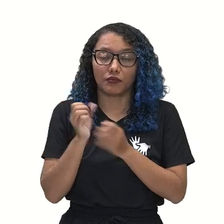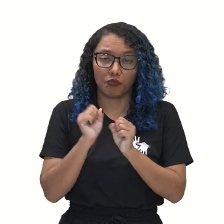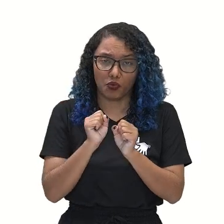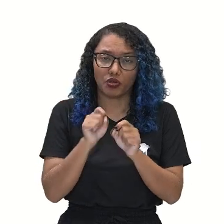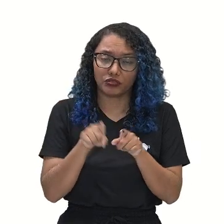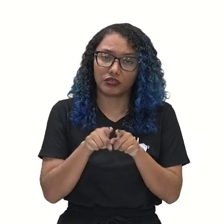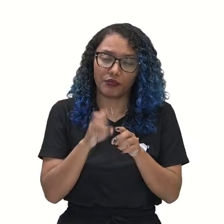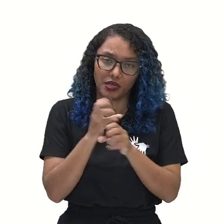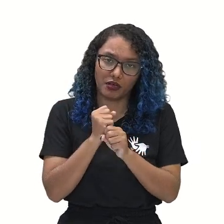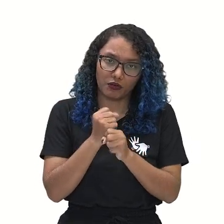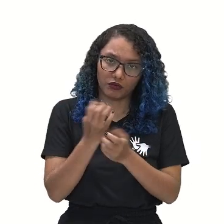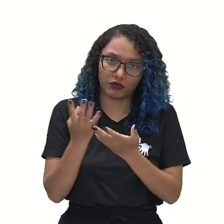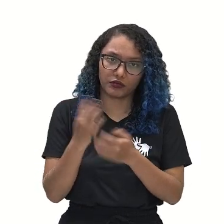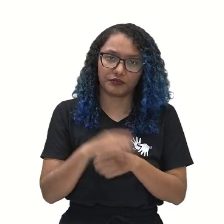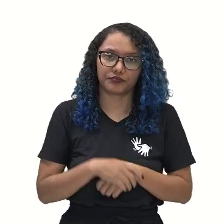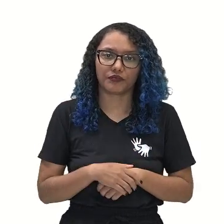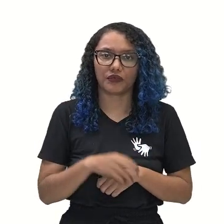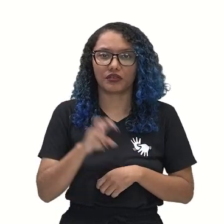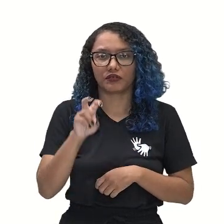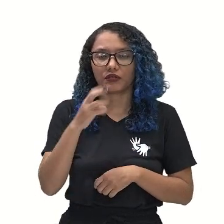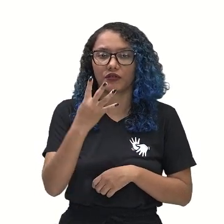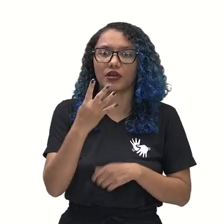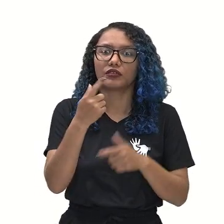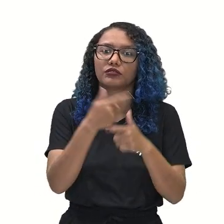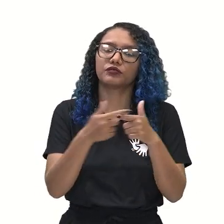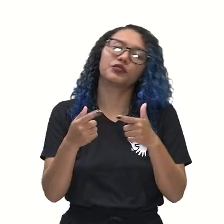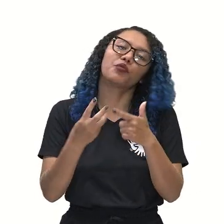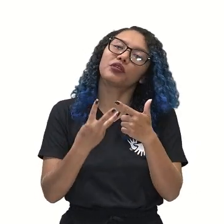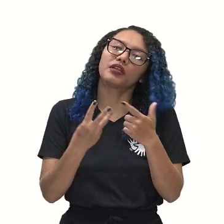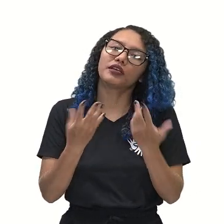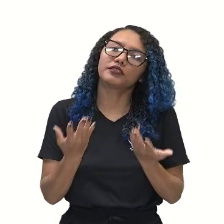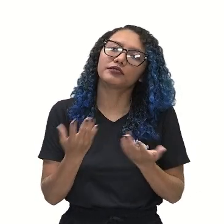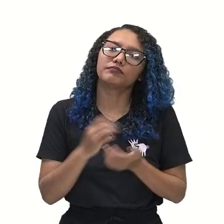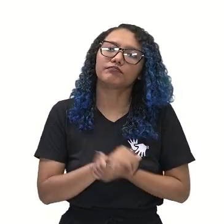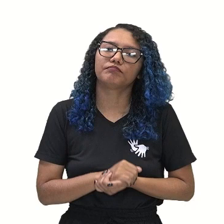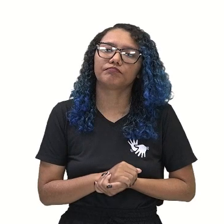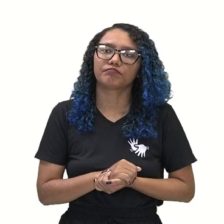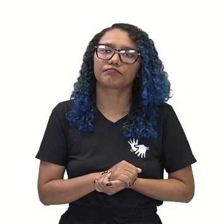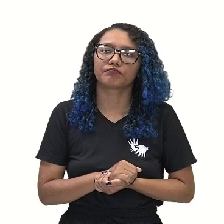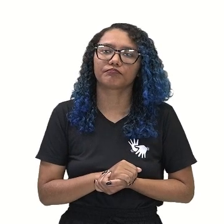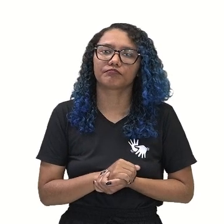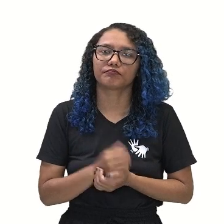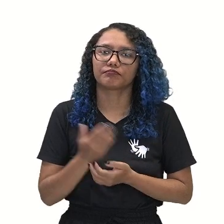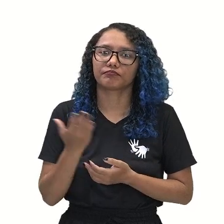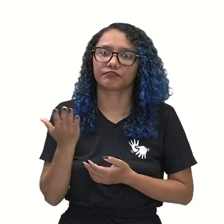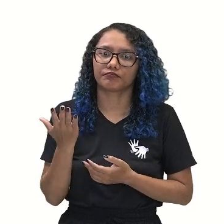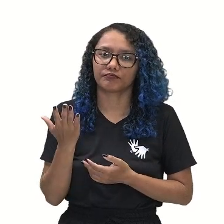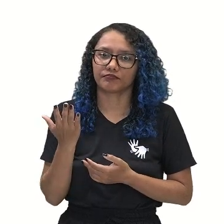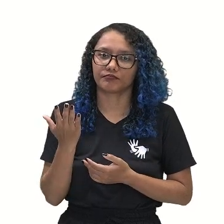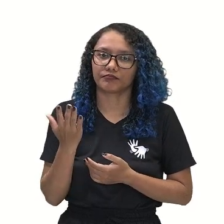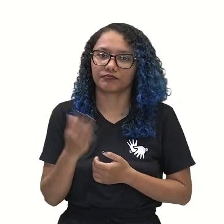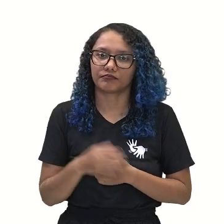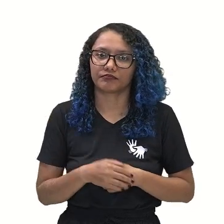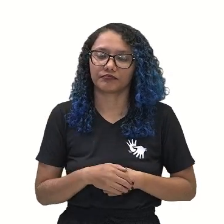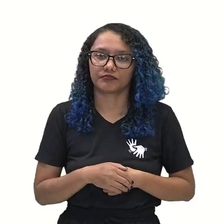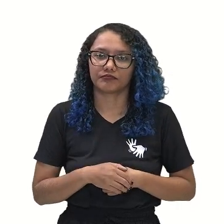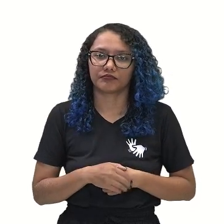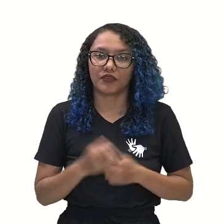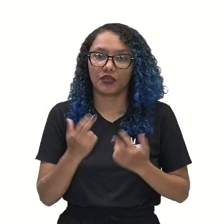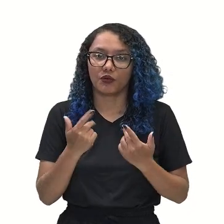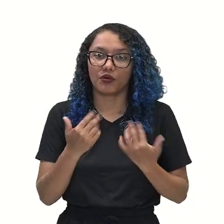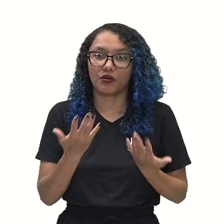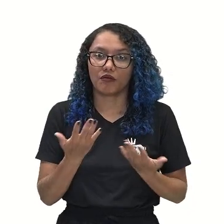fazer, ó, 54 dividido por 3, 5 dividido por 3 vai dar 1, vezes 3, 3, para 5, 2, baixo